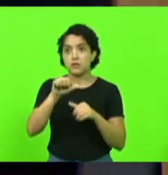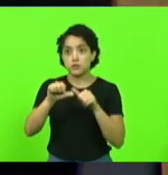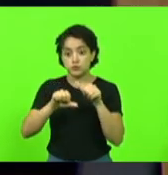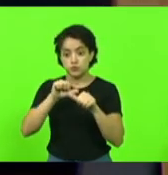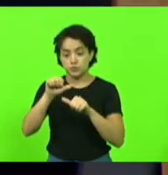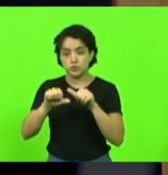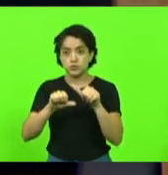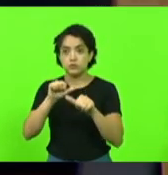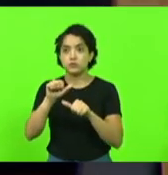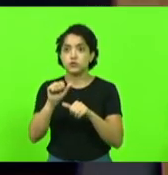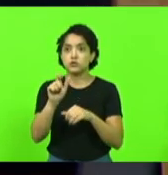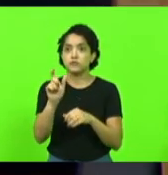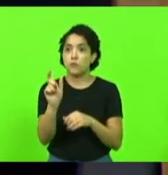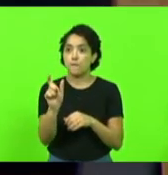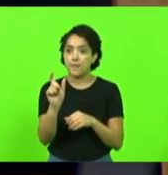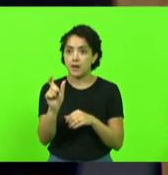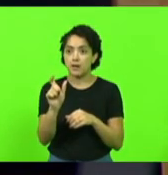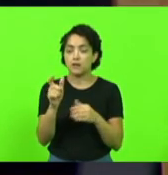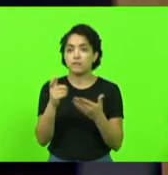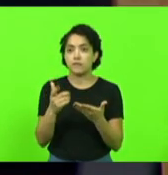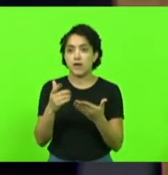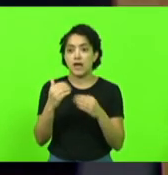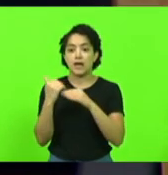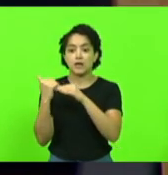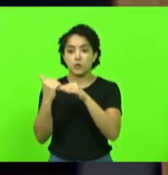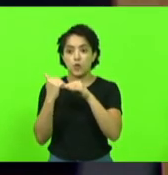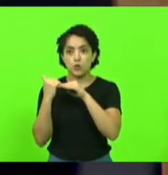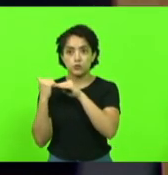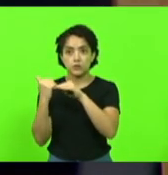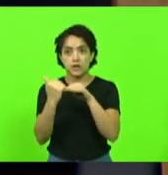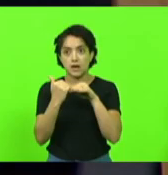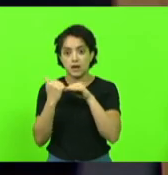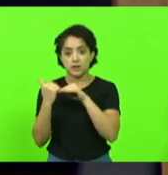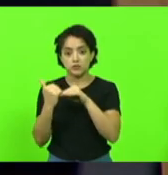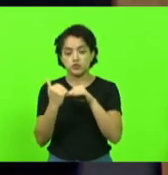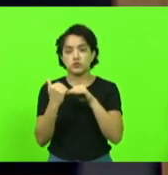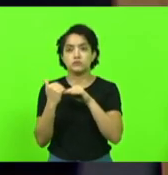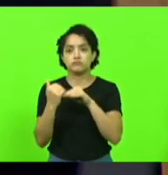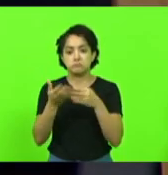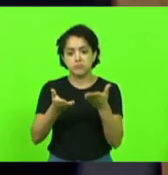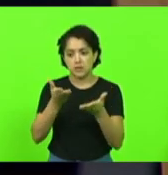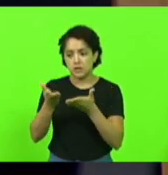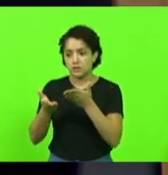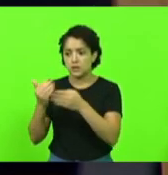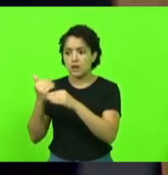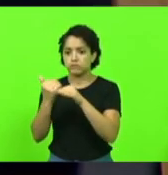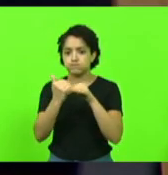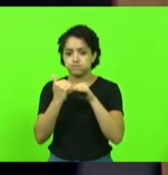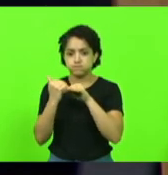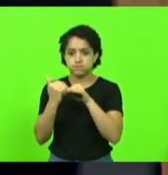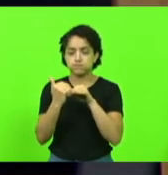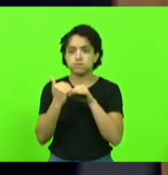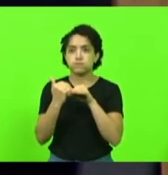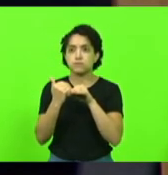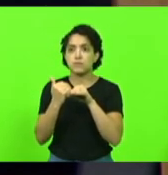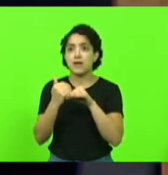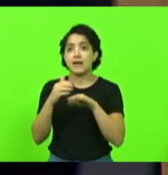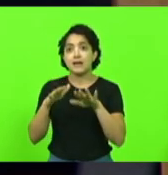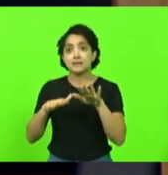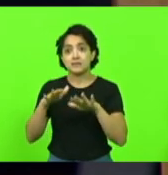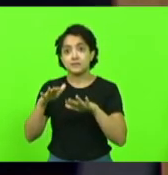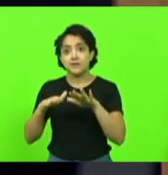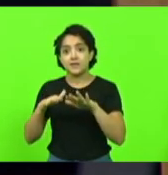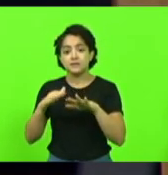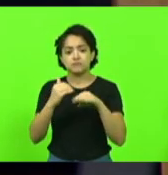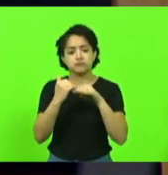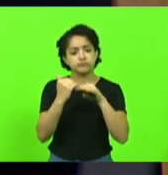global, uma vez que a igualdade é tratar os iguais de forma igual e os desiguais de forma desigual. E muitas vezes nós colocamos a igualdade